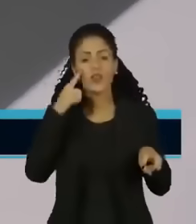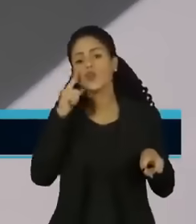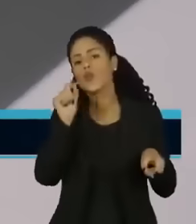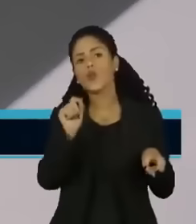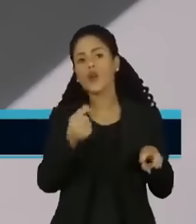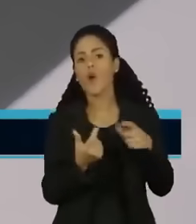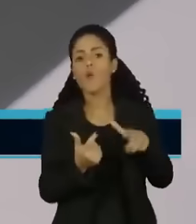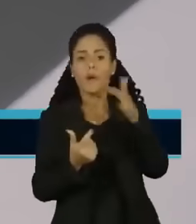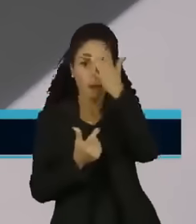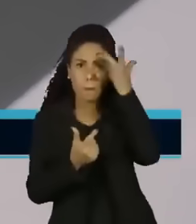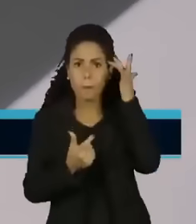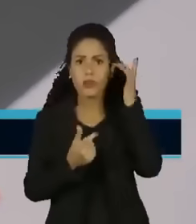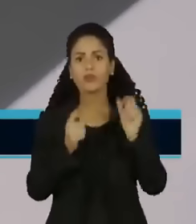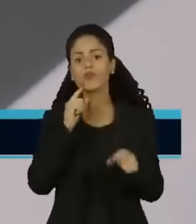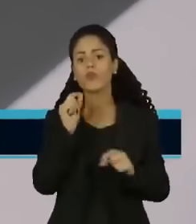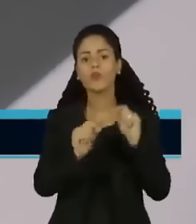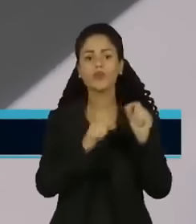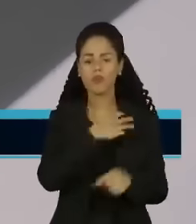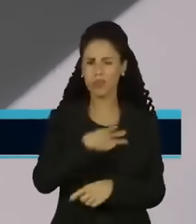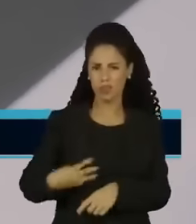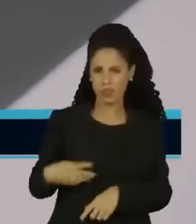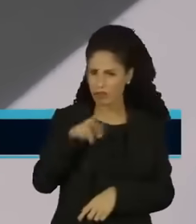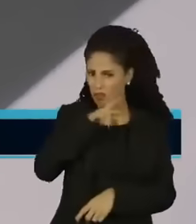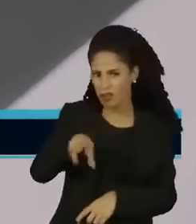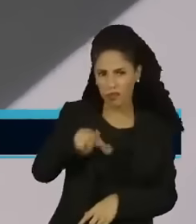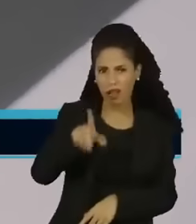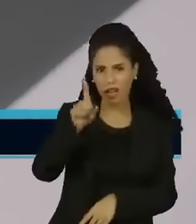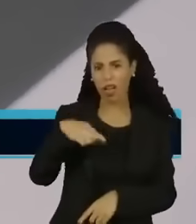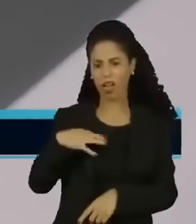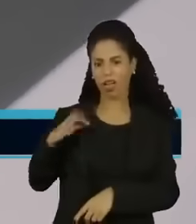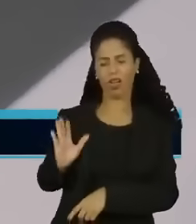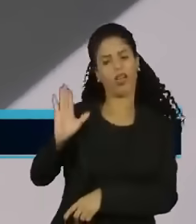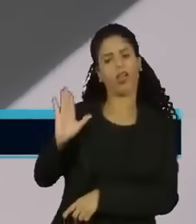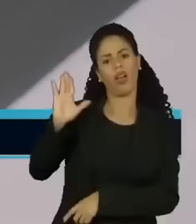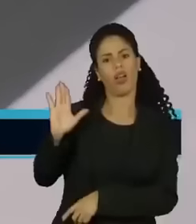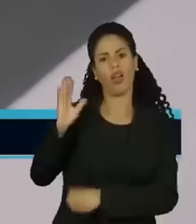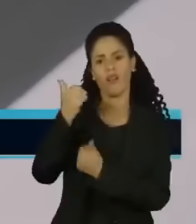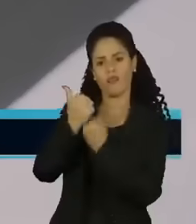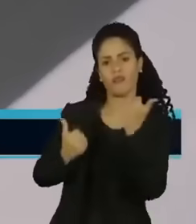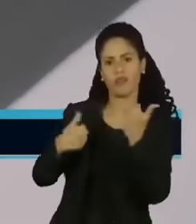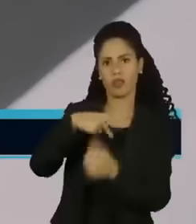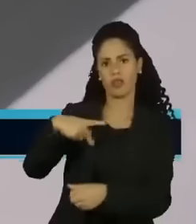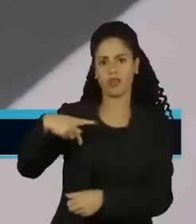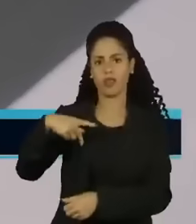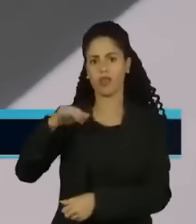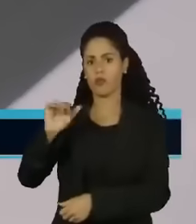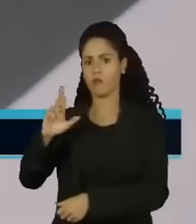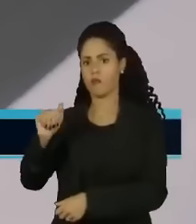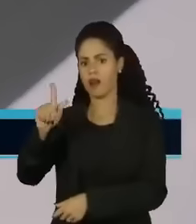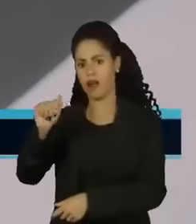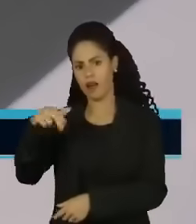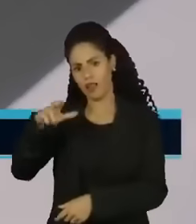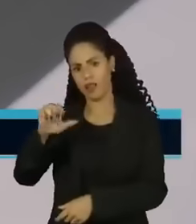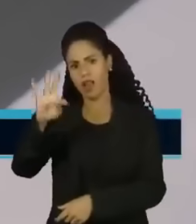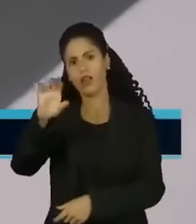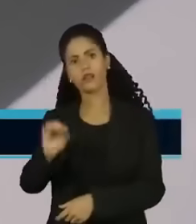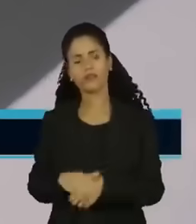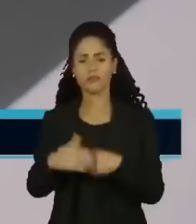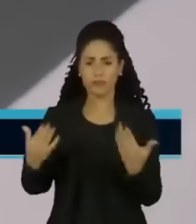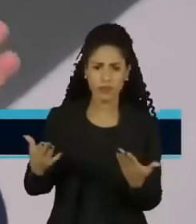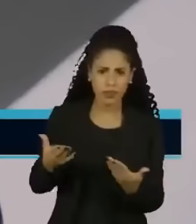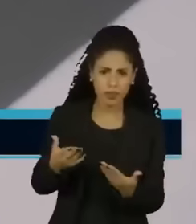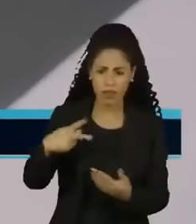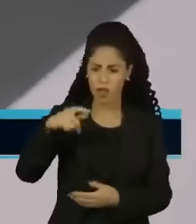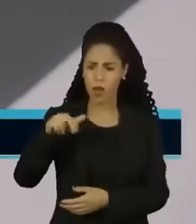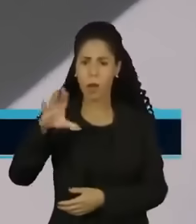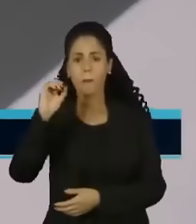tem alguém que não tem pai, é um ministro que não é ministro, ele é candidato a vice-presidente, que é o senhor Braga Neto. E, por fim, desculpe a extensão, o Paulo Sérgio, que